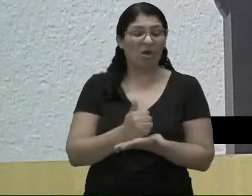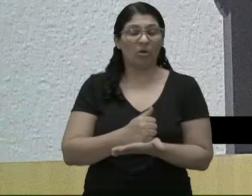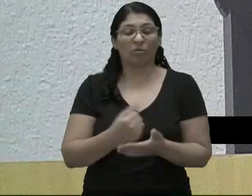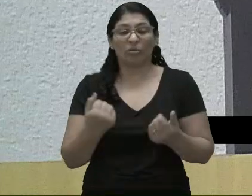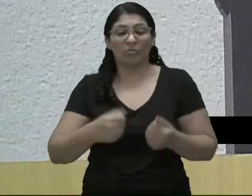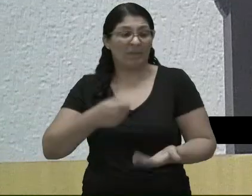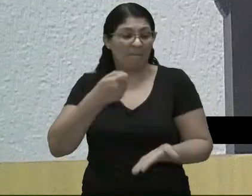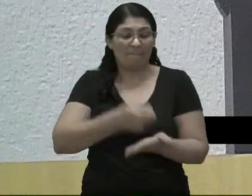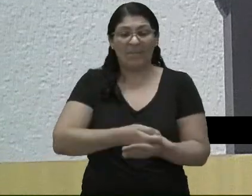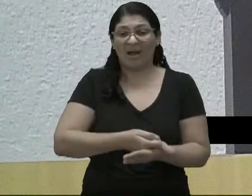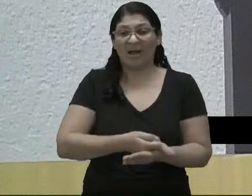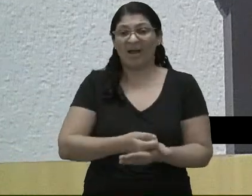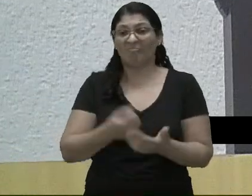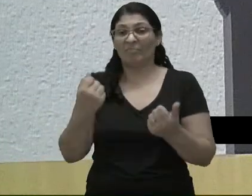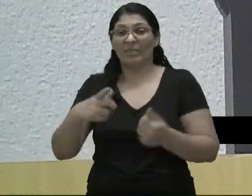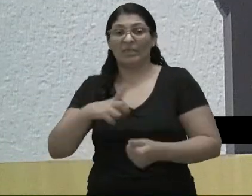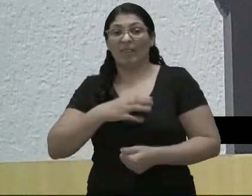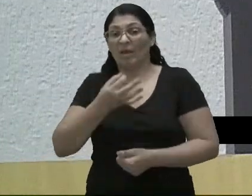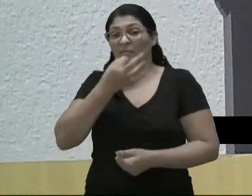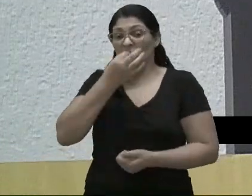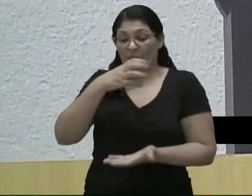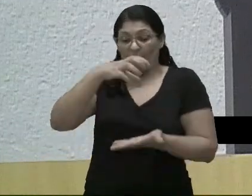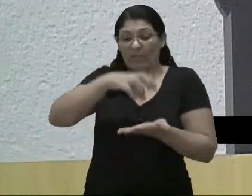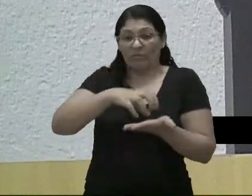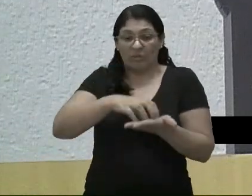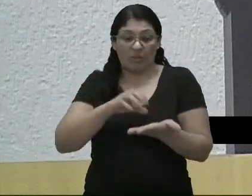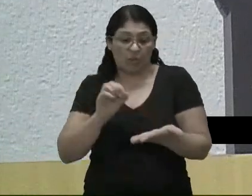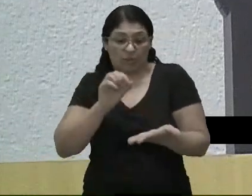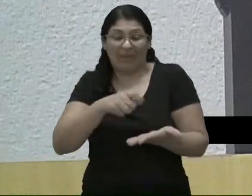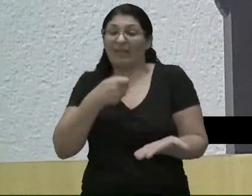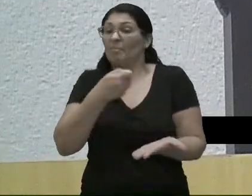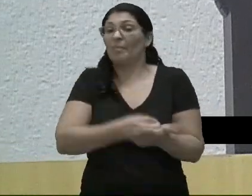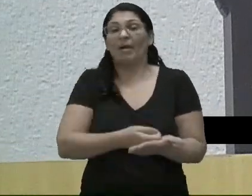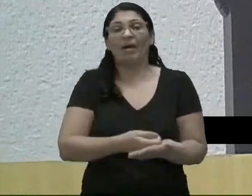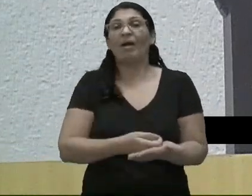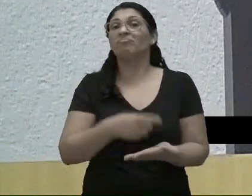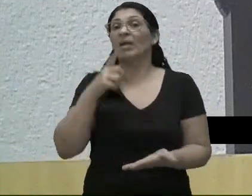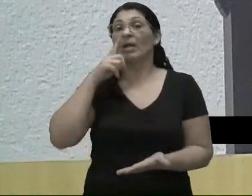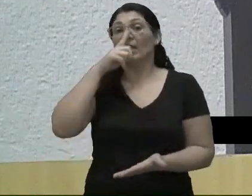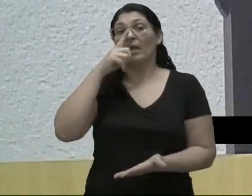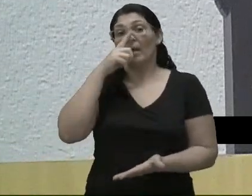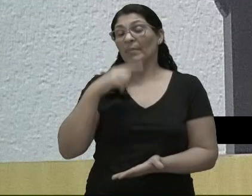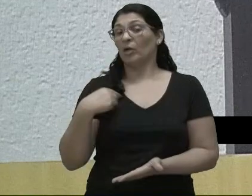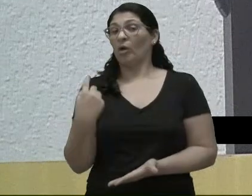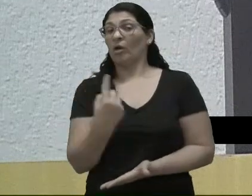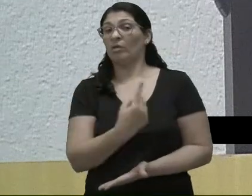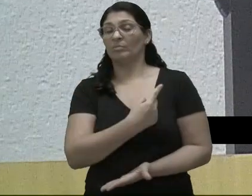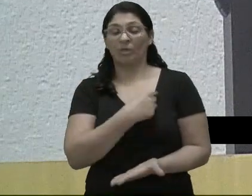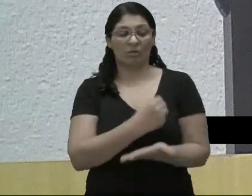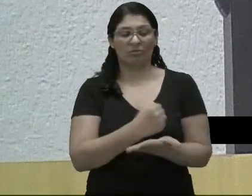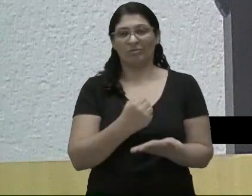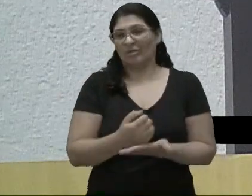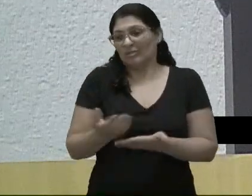colocar o medicamento dentro da unidade. Então, é muito arriscado para a gente e esse tipo de